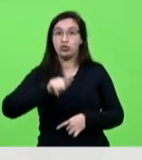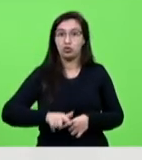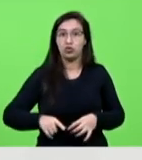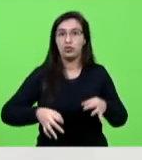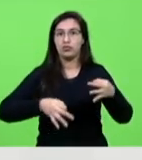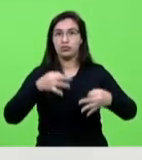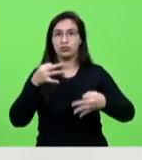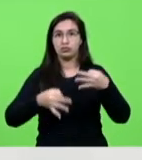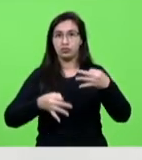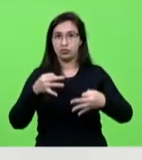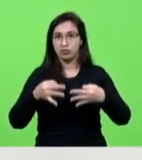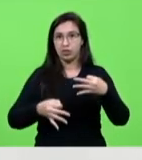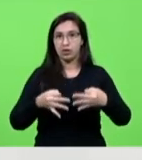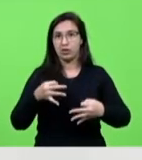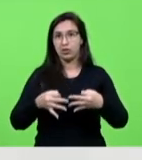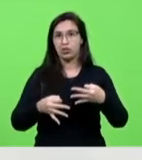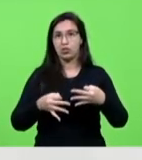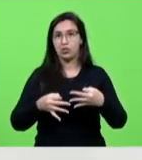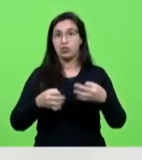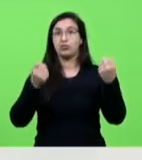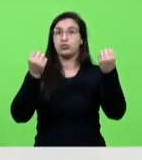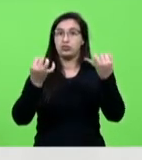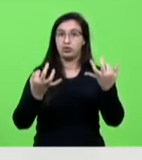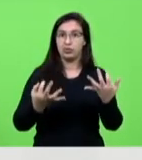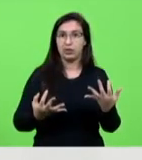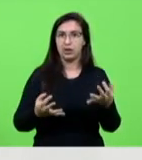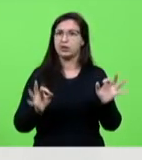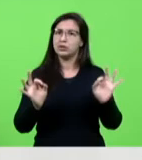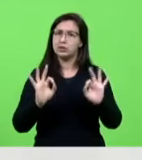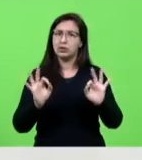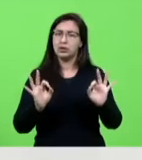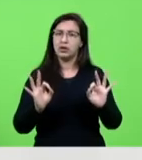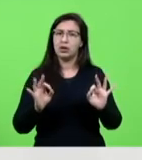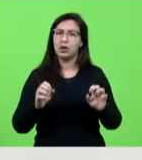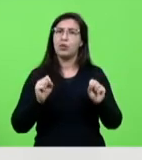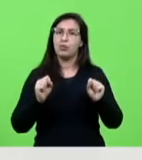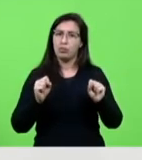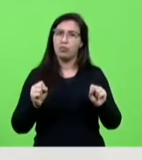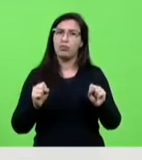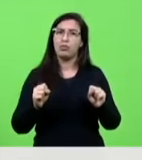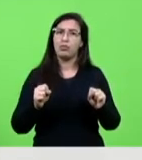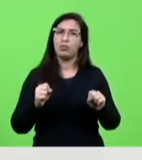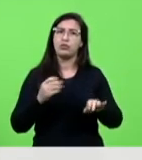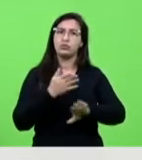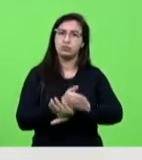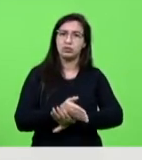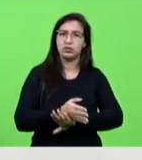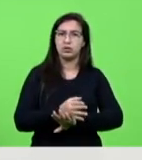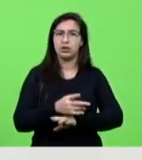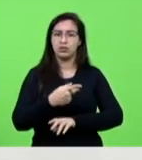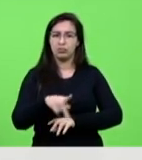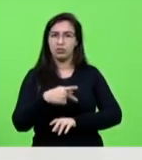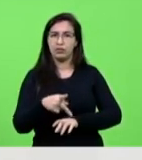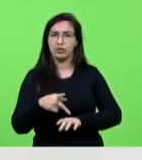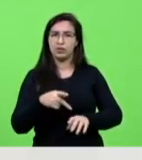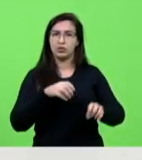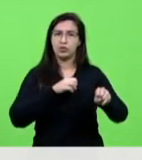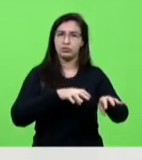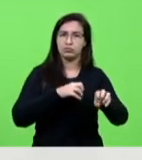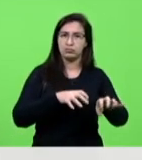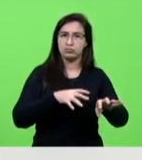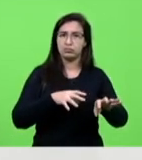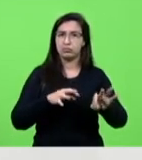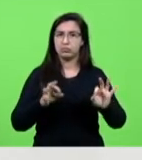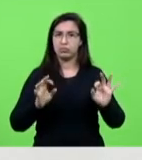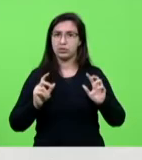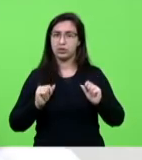julgador que dissesse que, não, espera lá, pode entrar inativo no percentual mínimo.